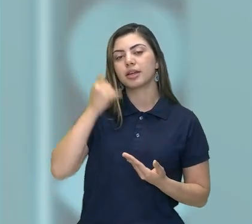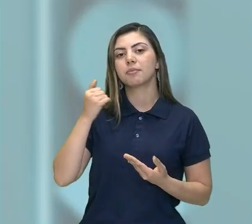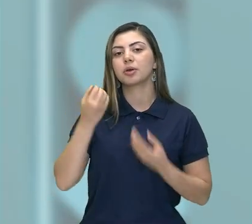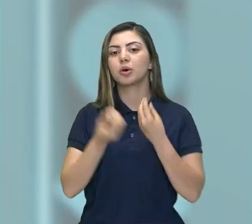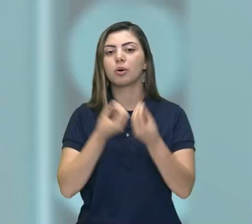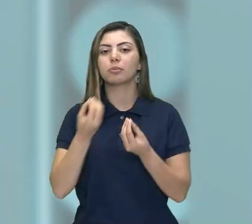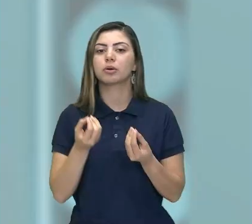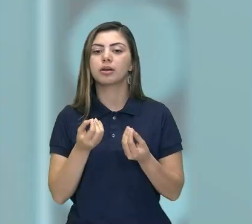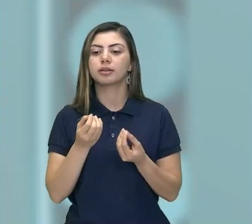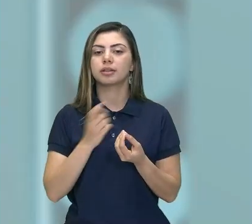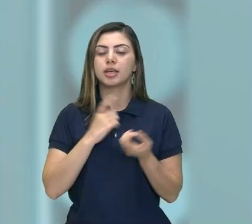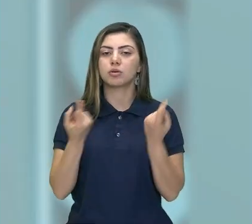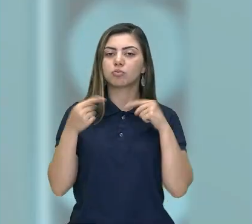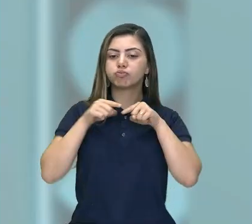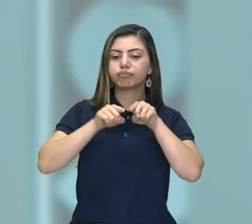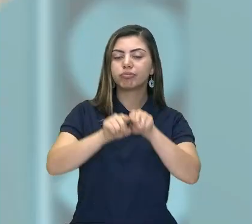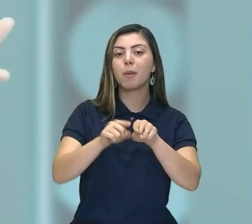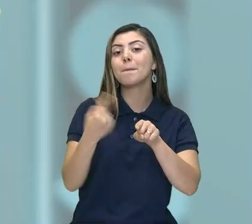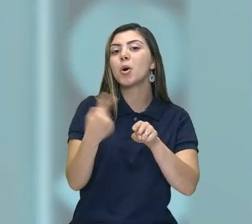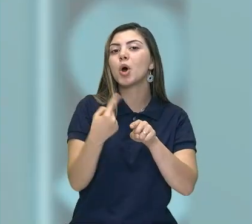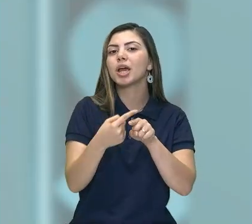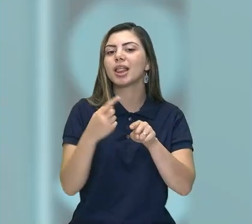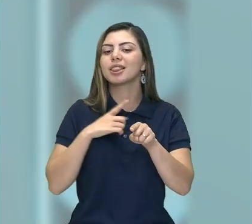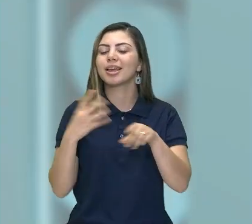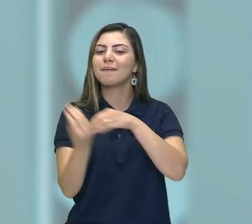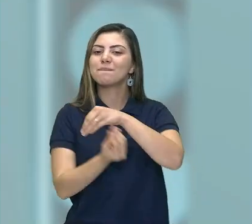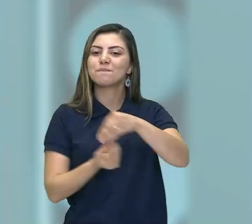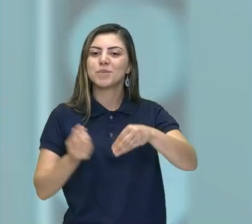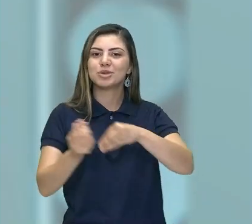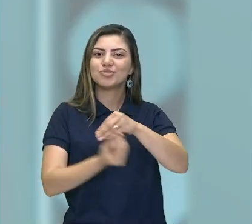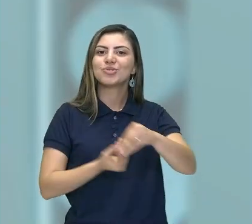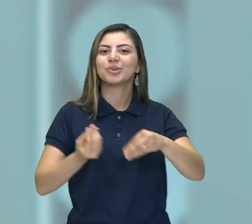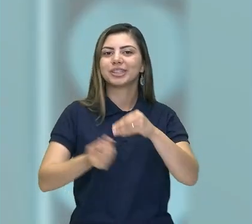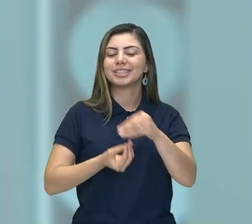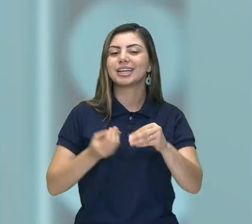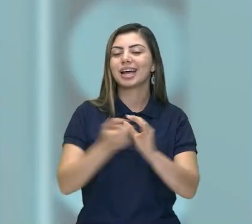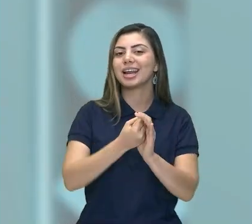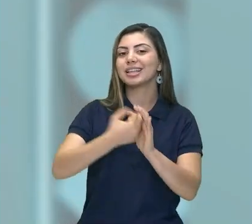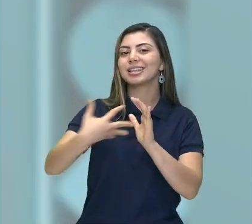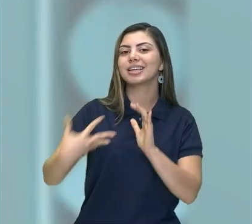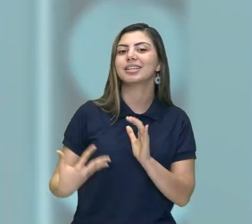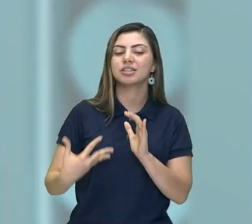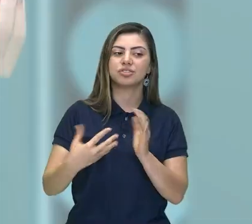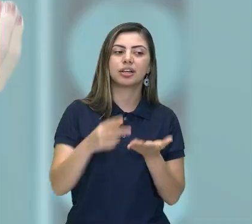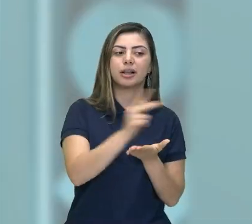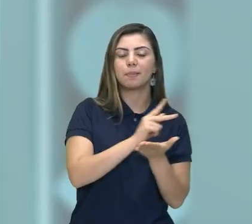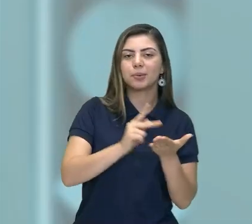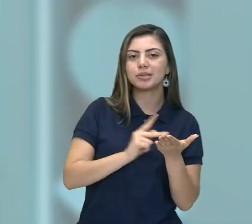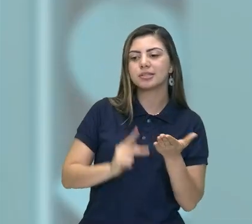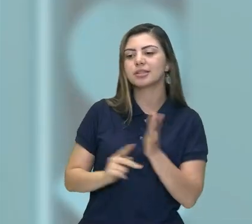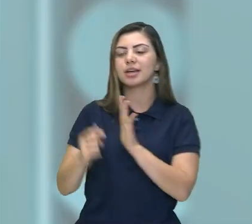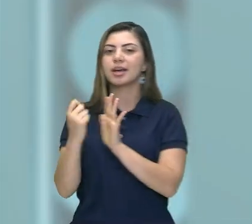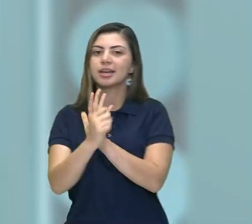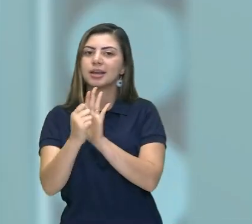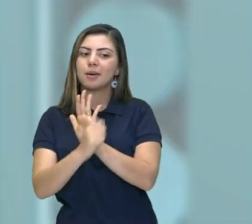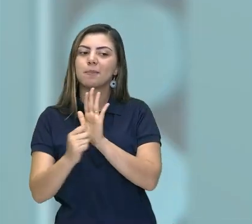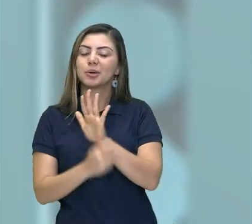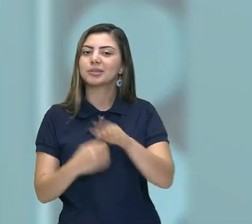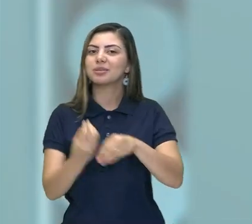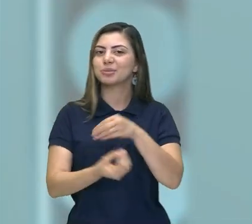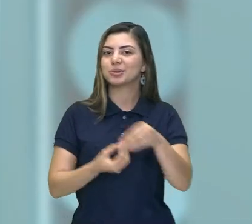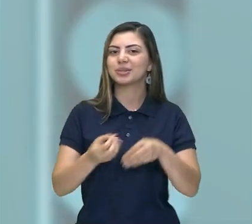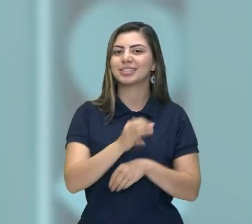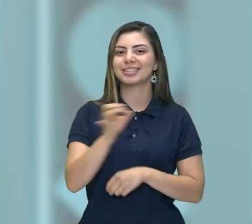para o mesmo ponto, elas convergem, isso quer dizer que elas vão se misturar, as características de uma vai aparecer na outra e